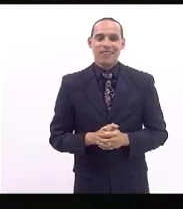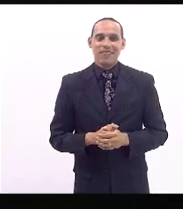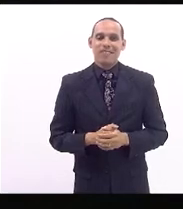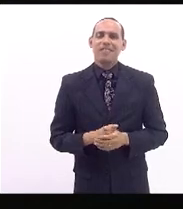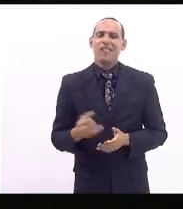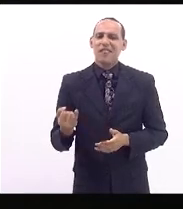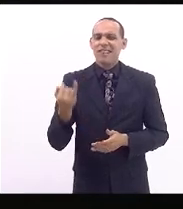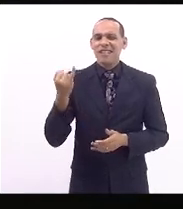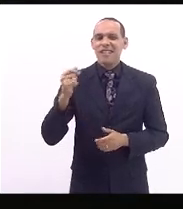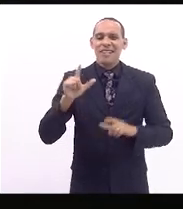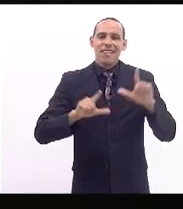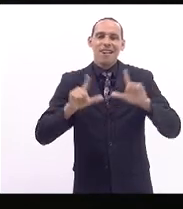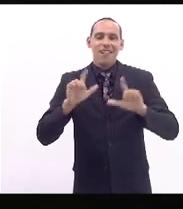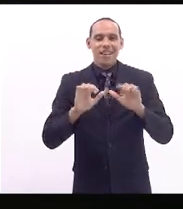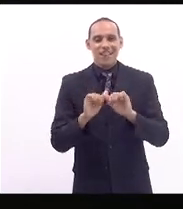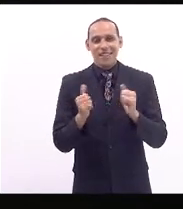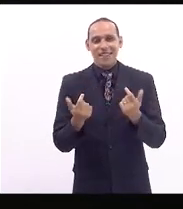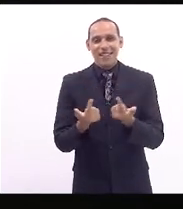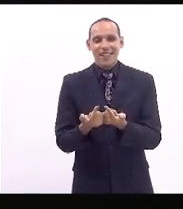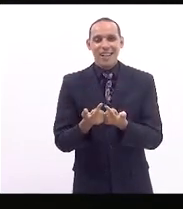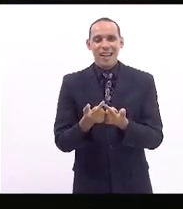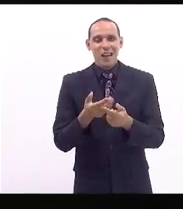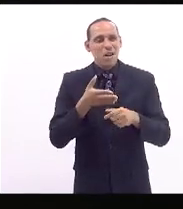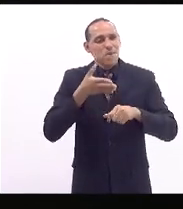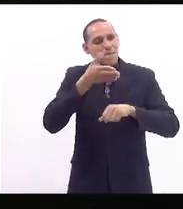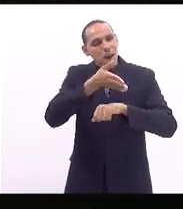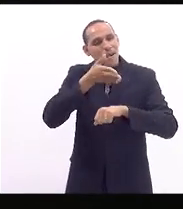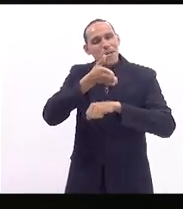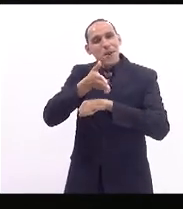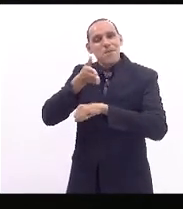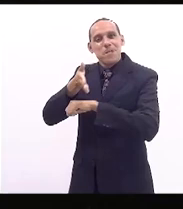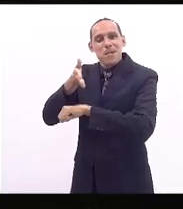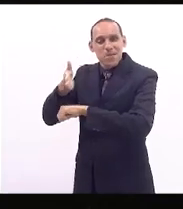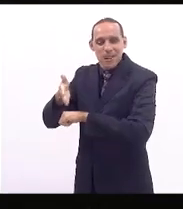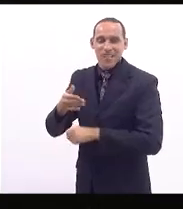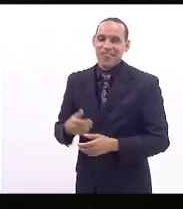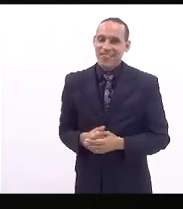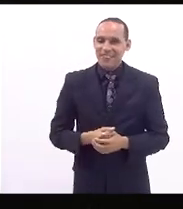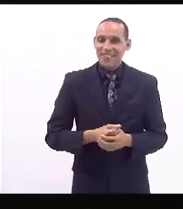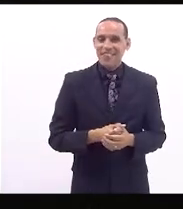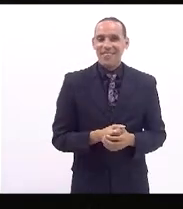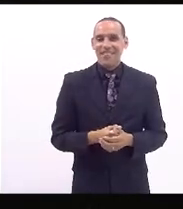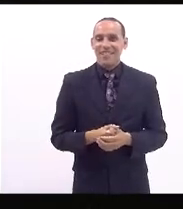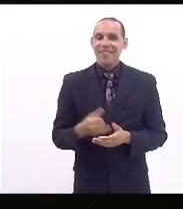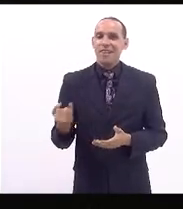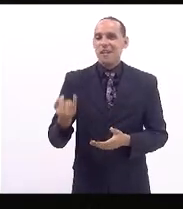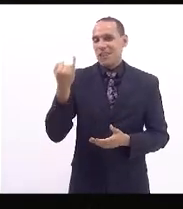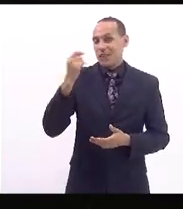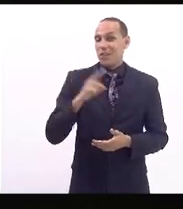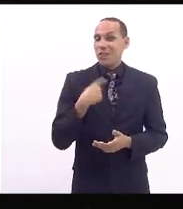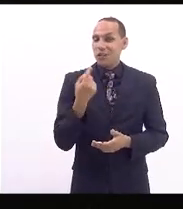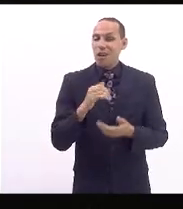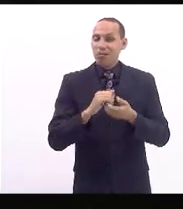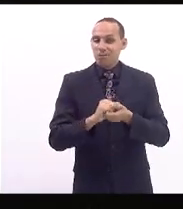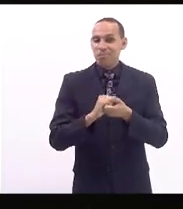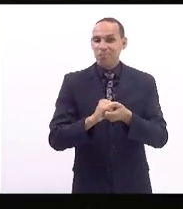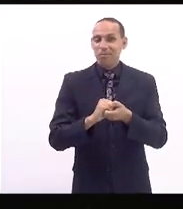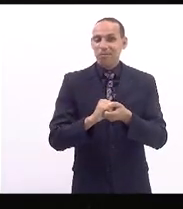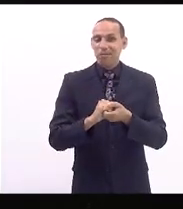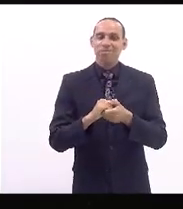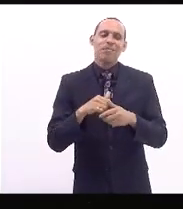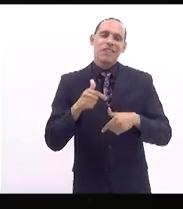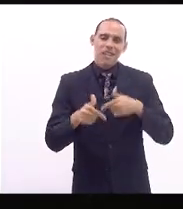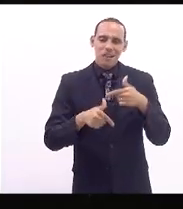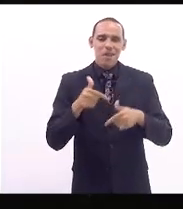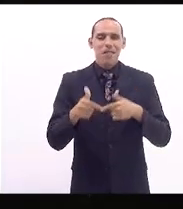importante a TV alerj chegando cada vez mais né então é importante a gente saudar o